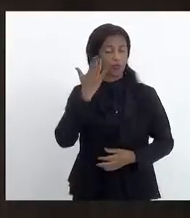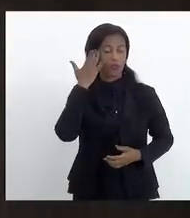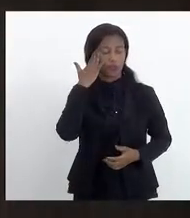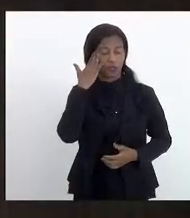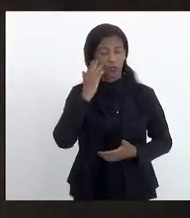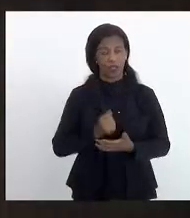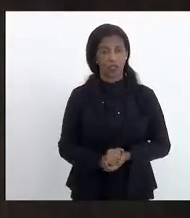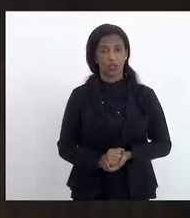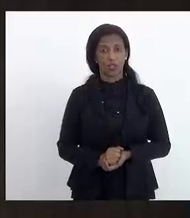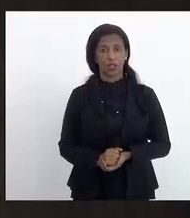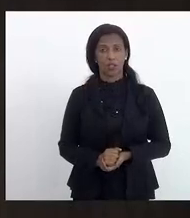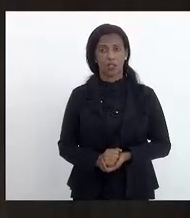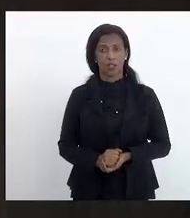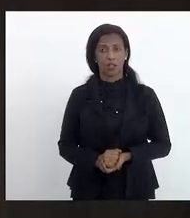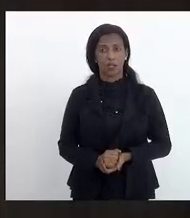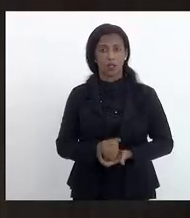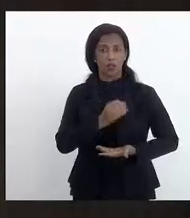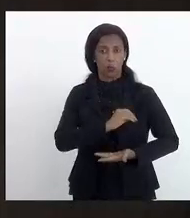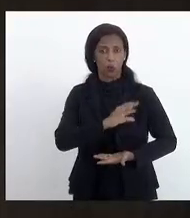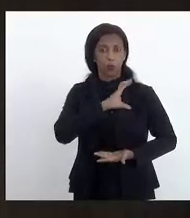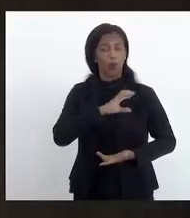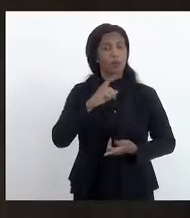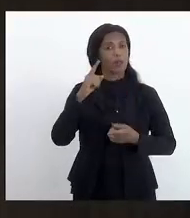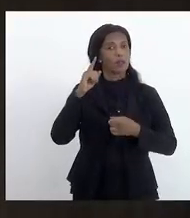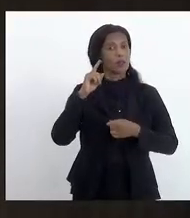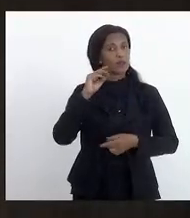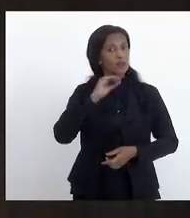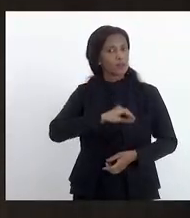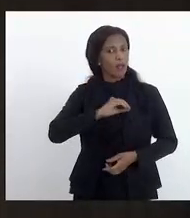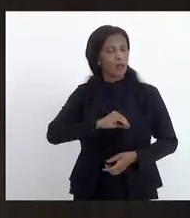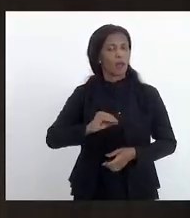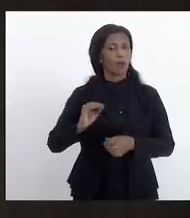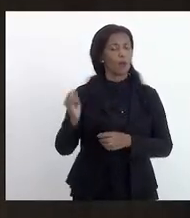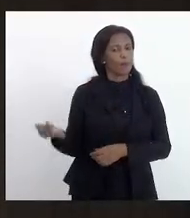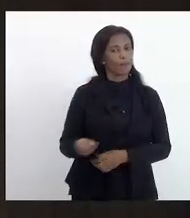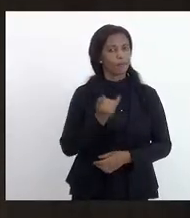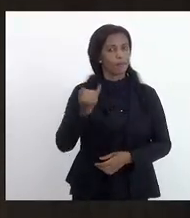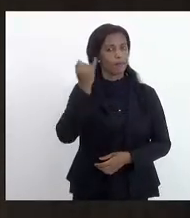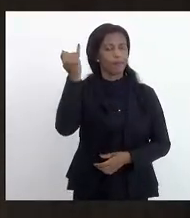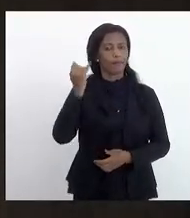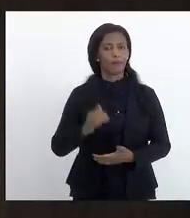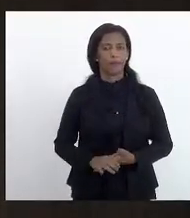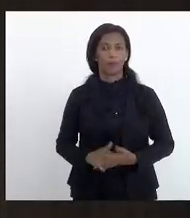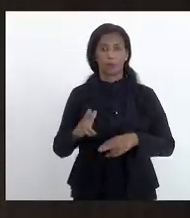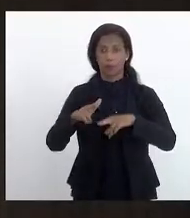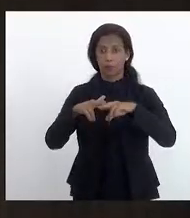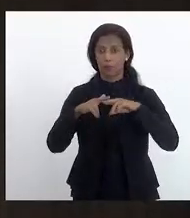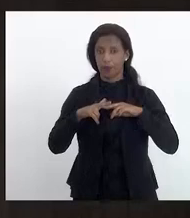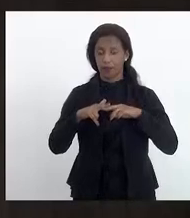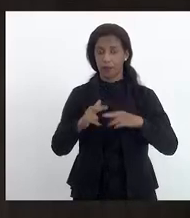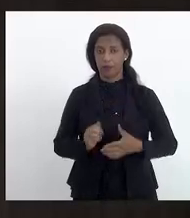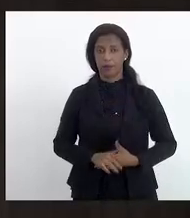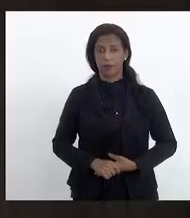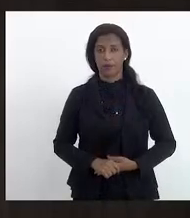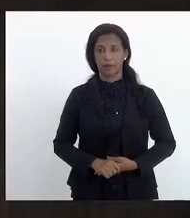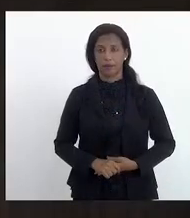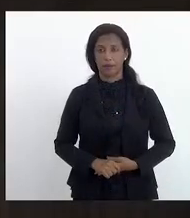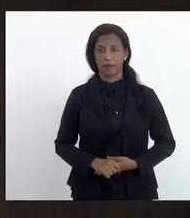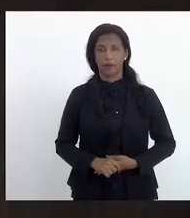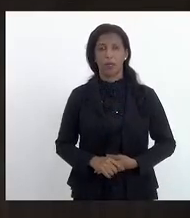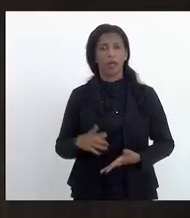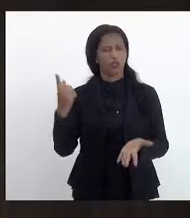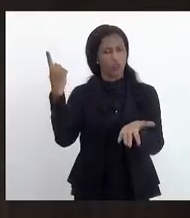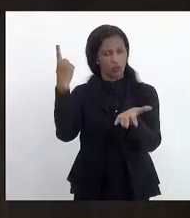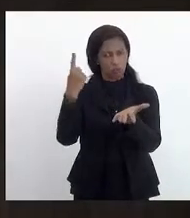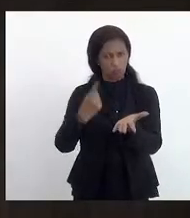que a recomposição salarial é fundamental, então, por isso, a gente vai fechar o